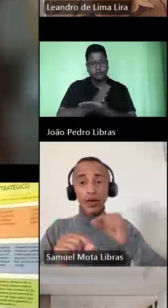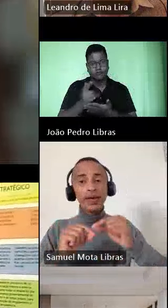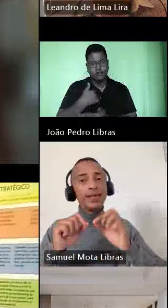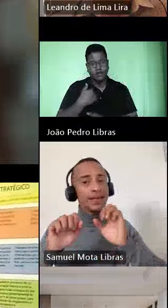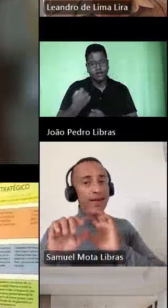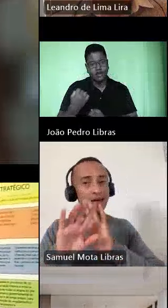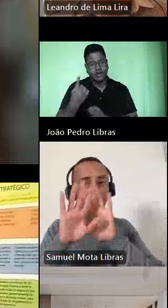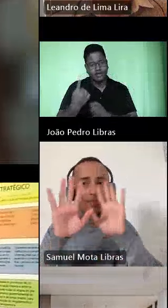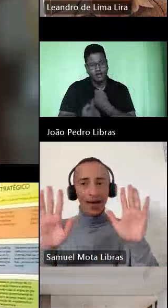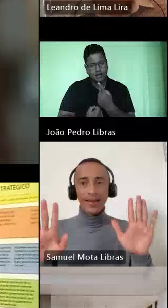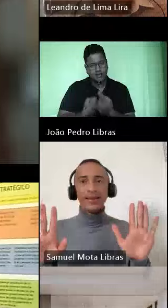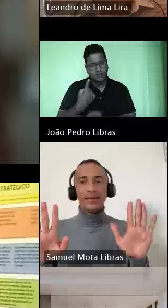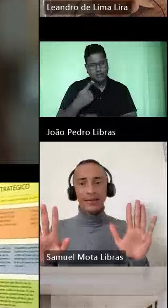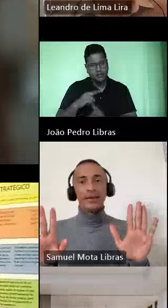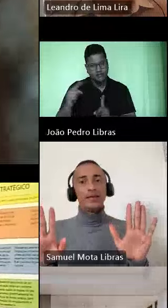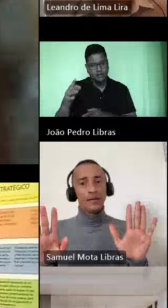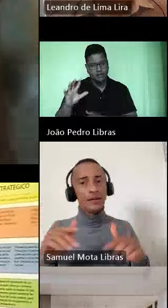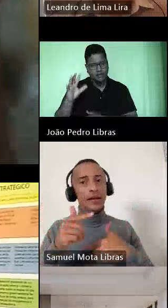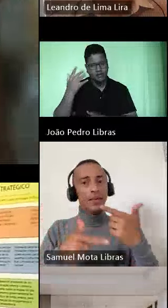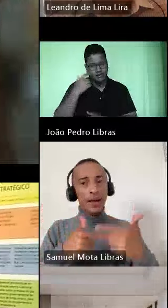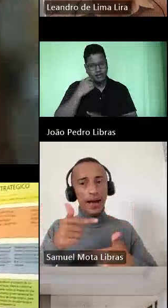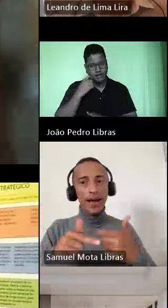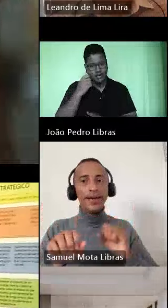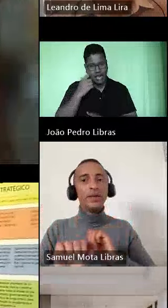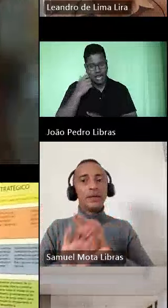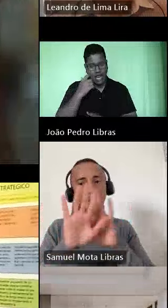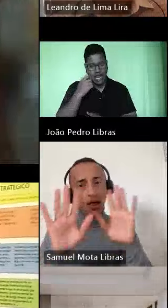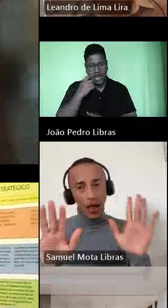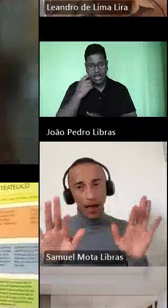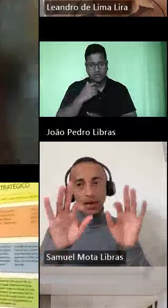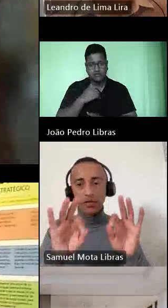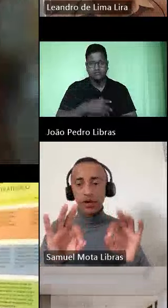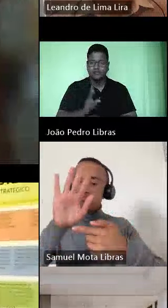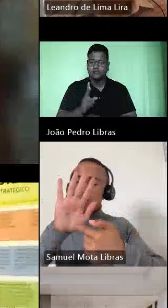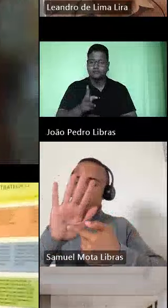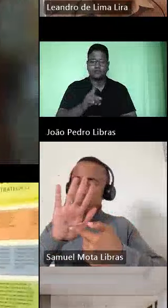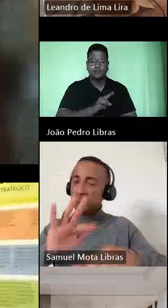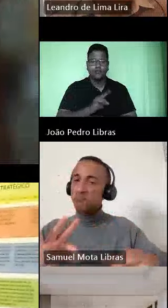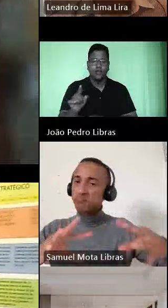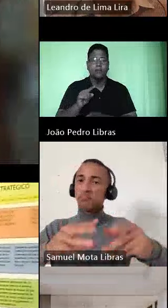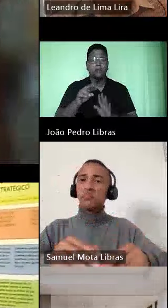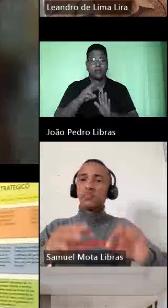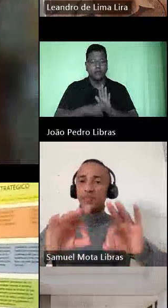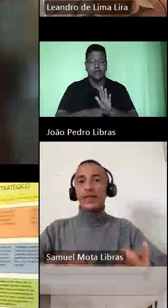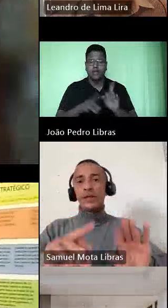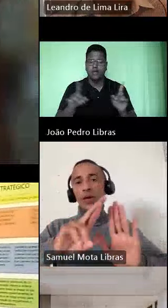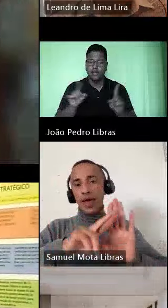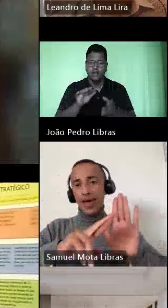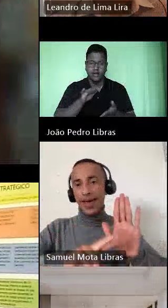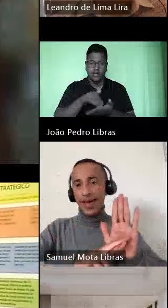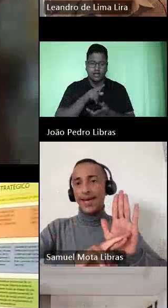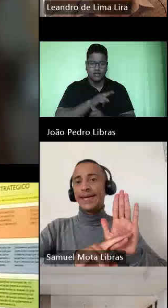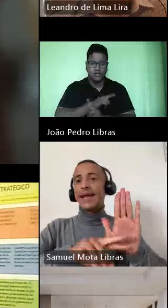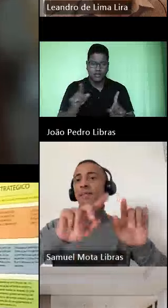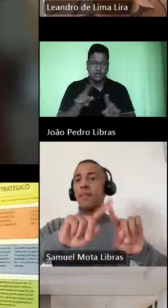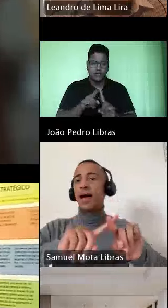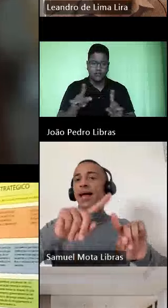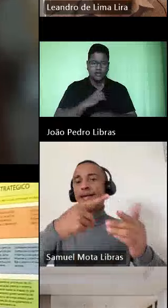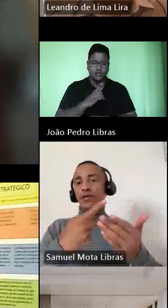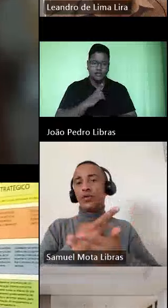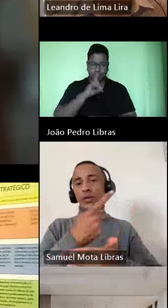acontece muito acontece bastante não não é tanto não é a regra Mas acontece bastante eh de eu tomar uma